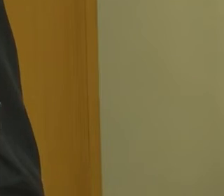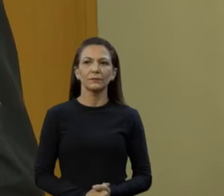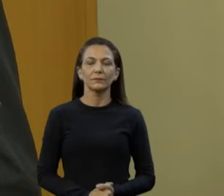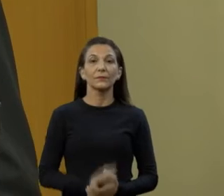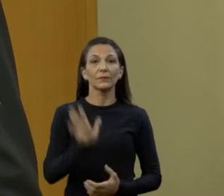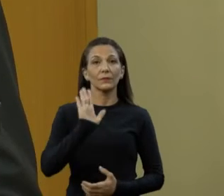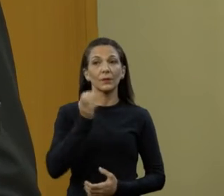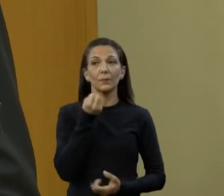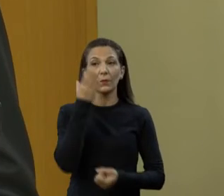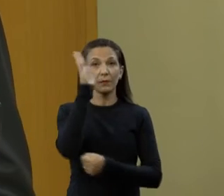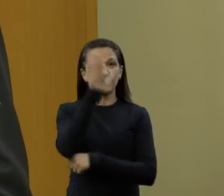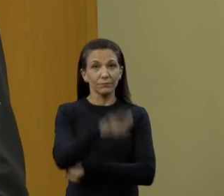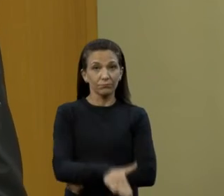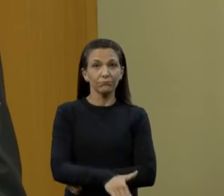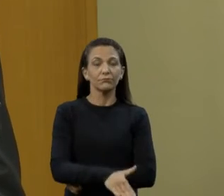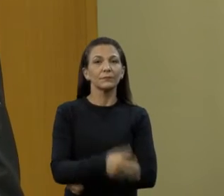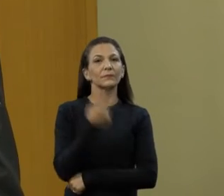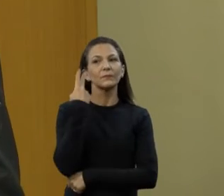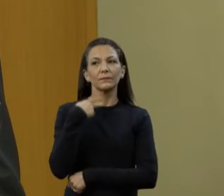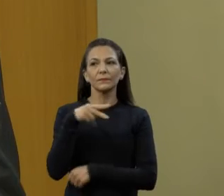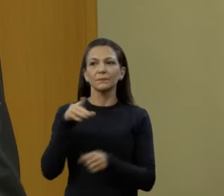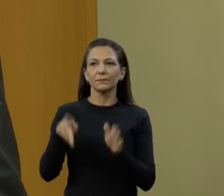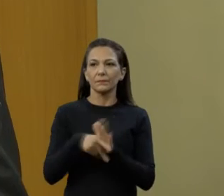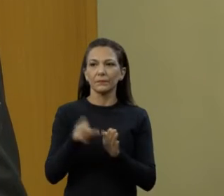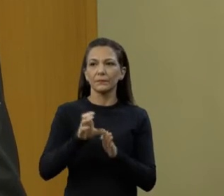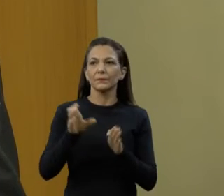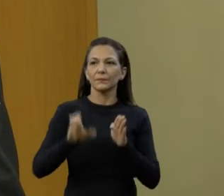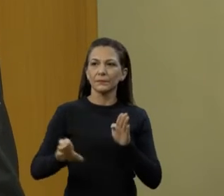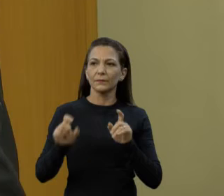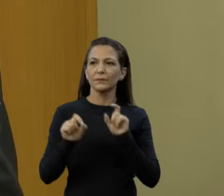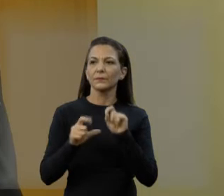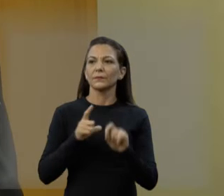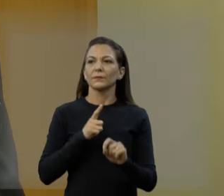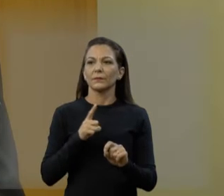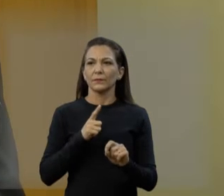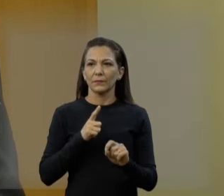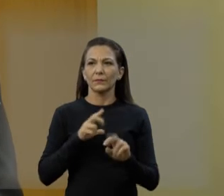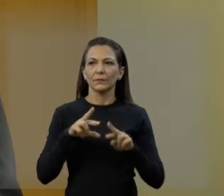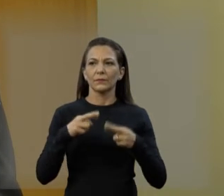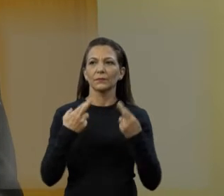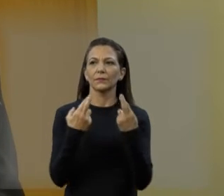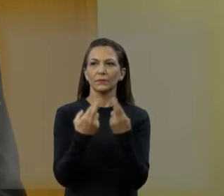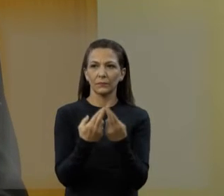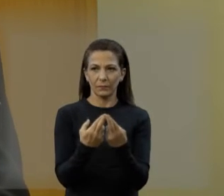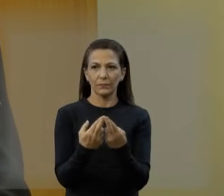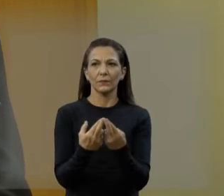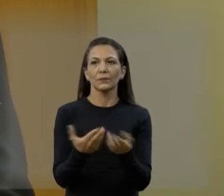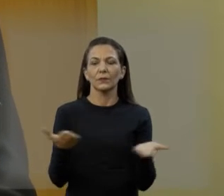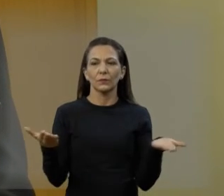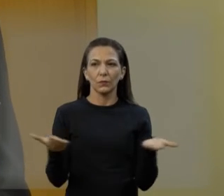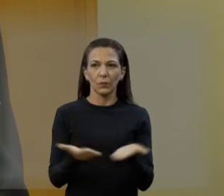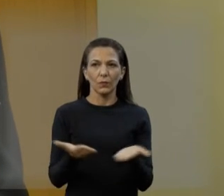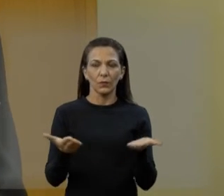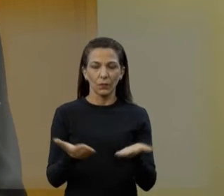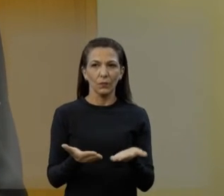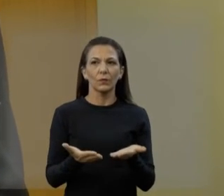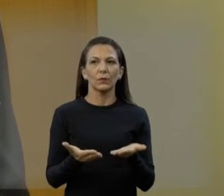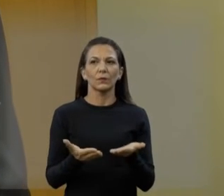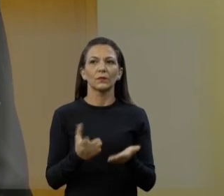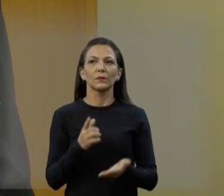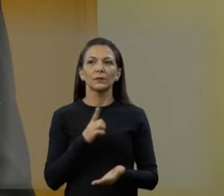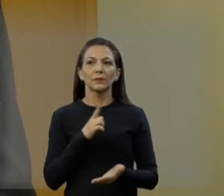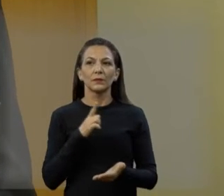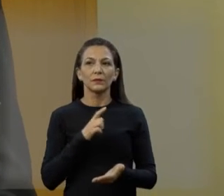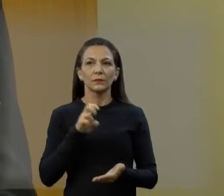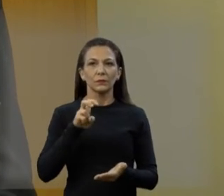Olá muito boa tarde os vereadores da Câmara Municipal de Araraquara eu li esse mais uma vez a partir de agora para a